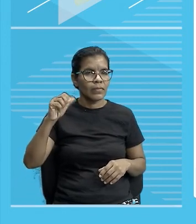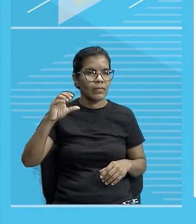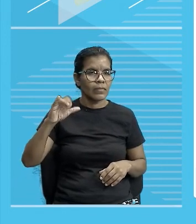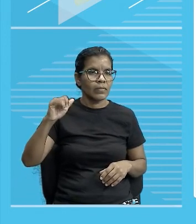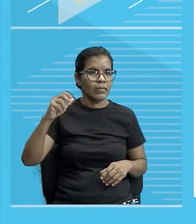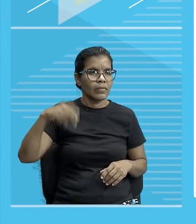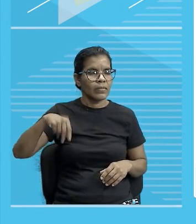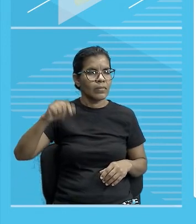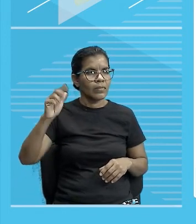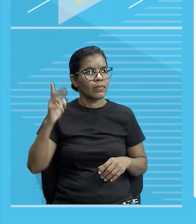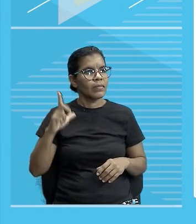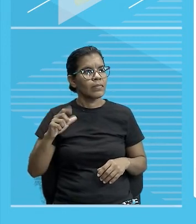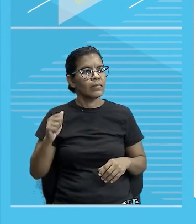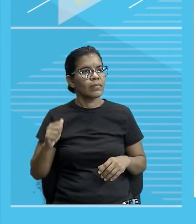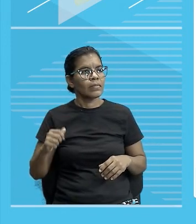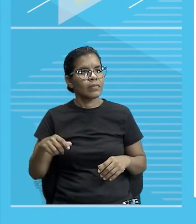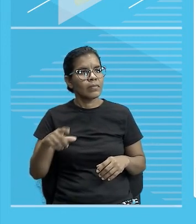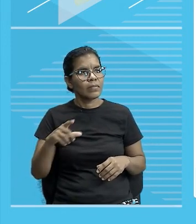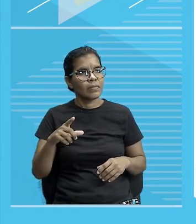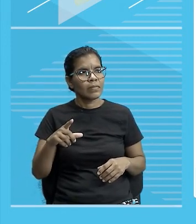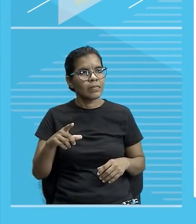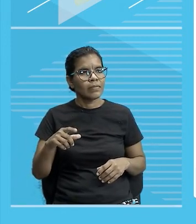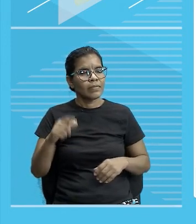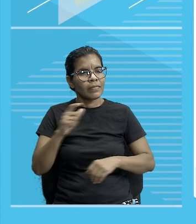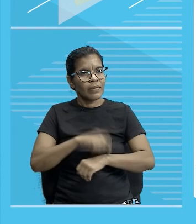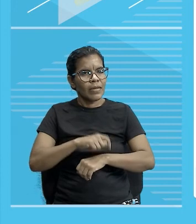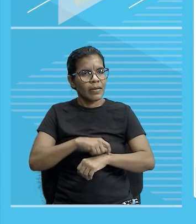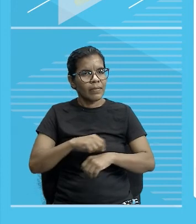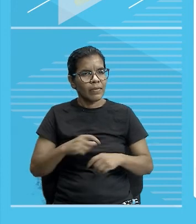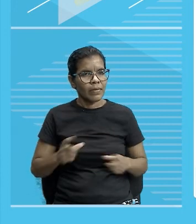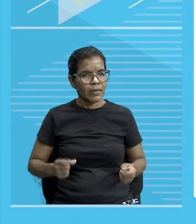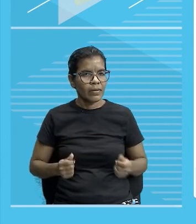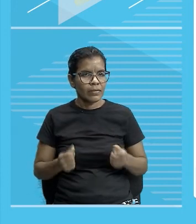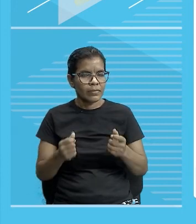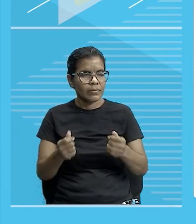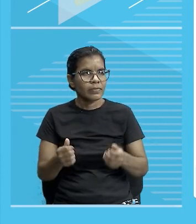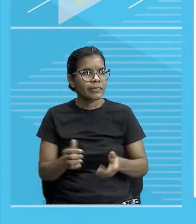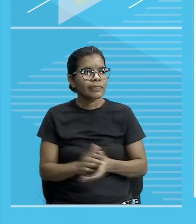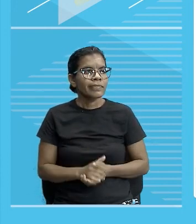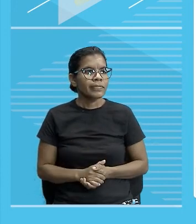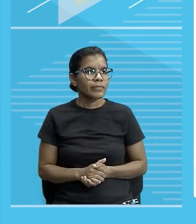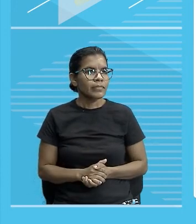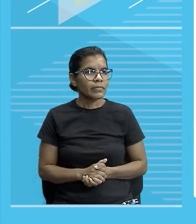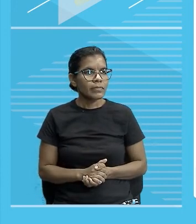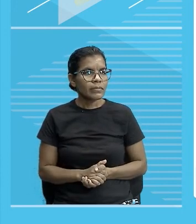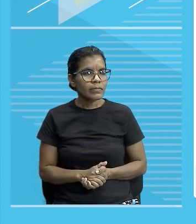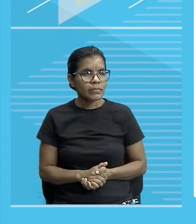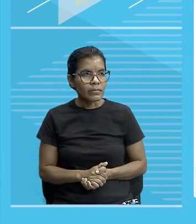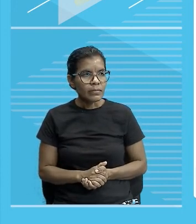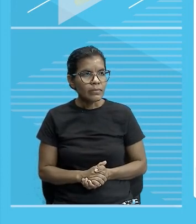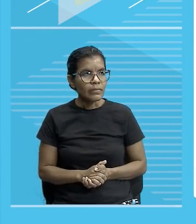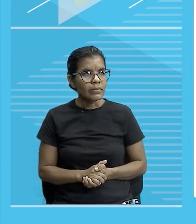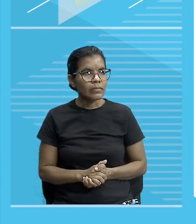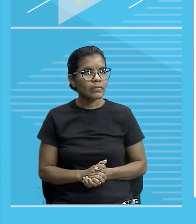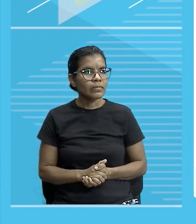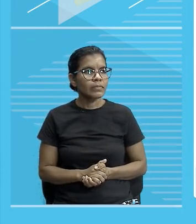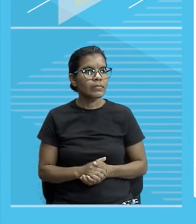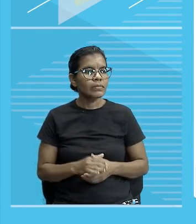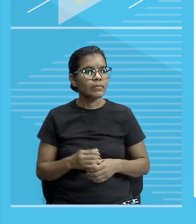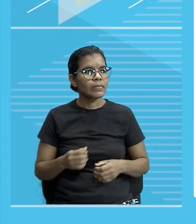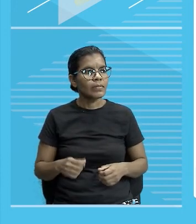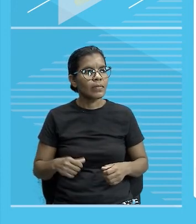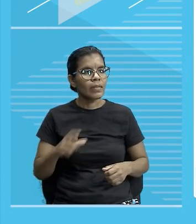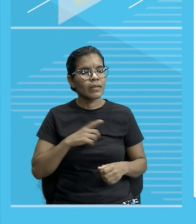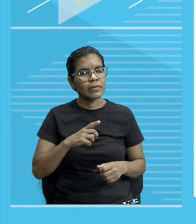nós temos o tempo tem pé de dinheiro já ouviram falar essa expressão tempo é dinheiro então eu tenho aí gente métodos e programas